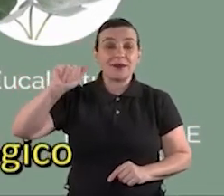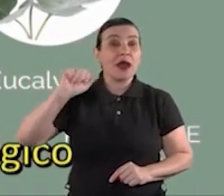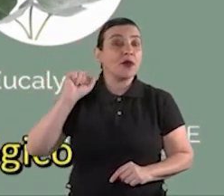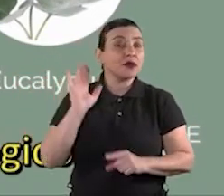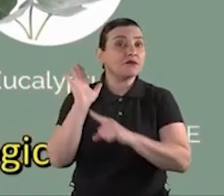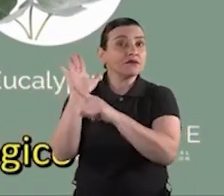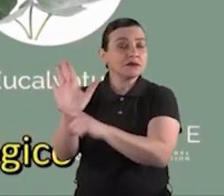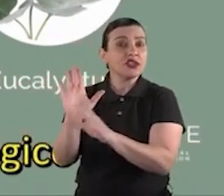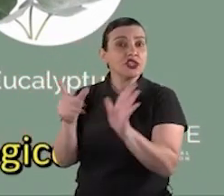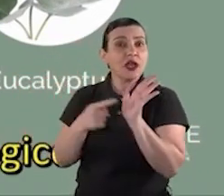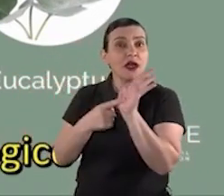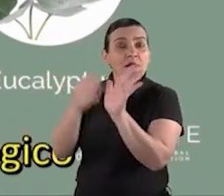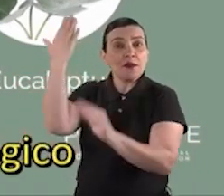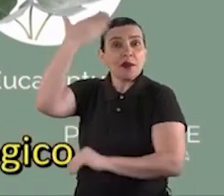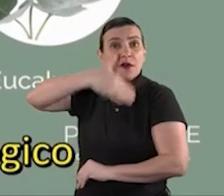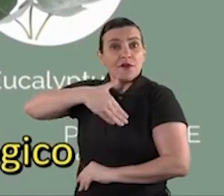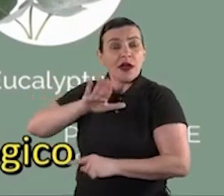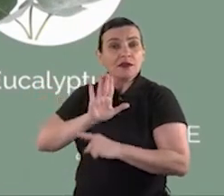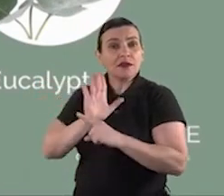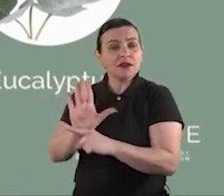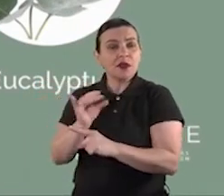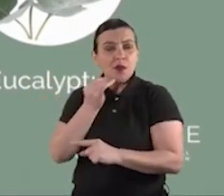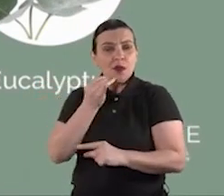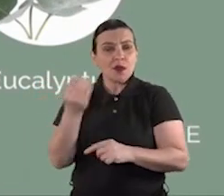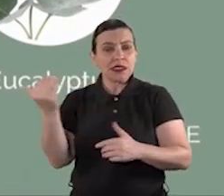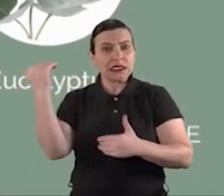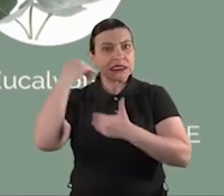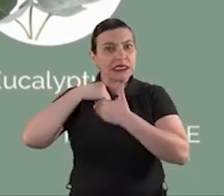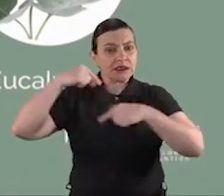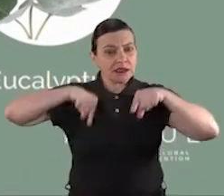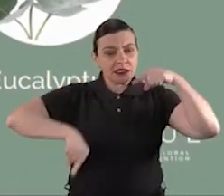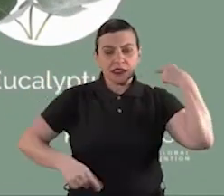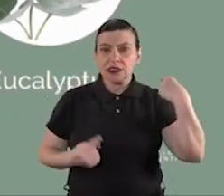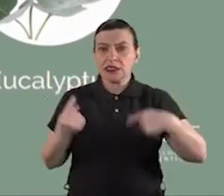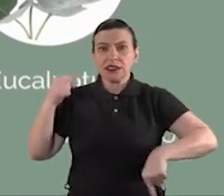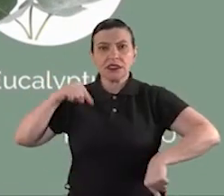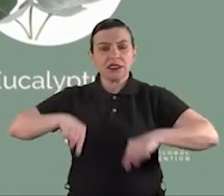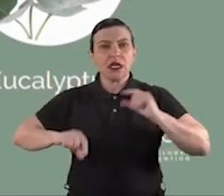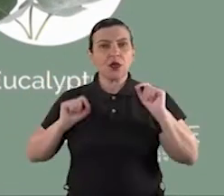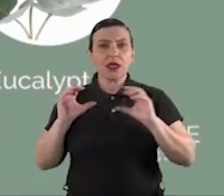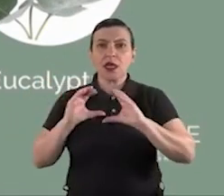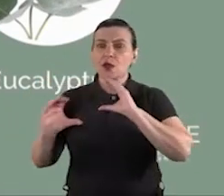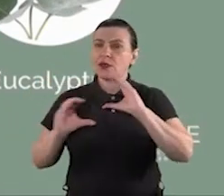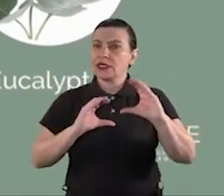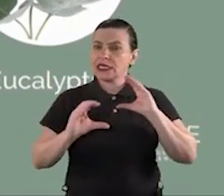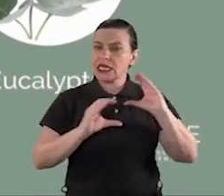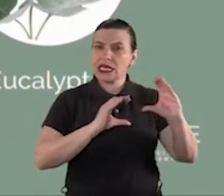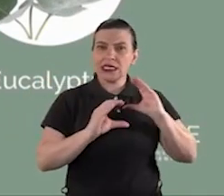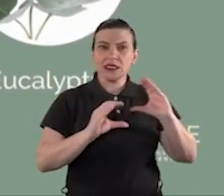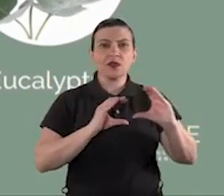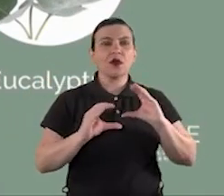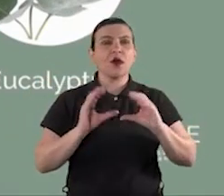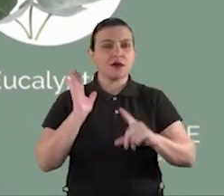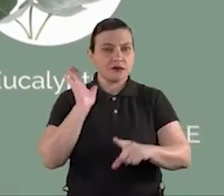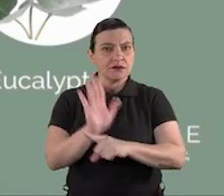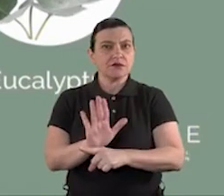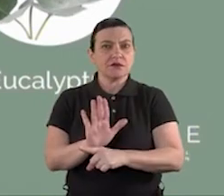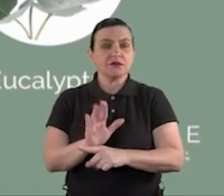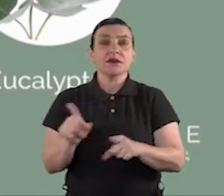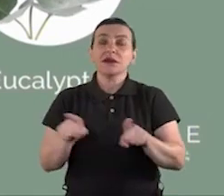outros benefícios foi demonstrado que auxilia a resposta do sistema imunológico inibindo tensões de comunicações específicas